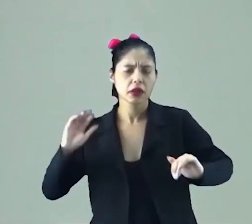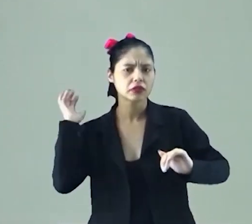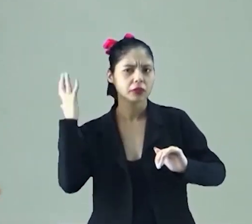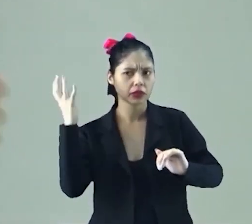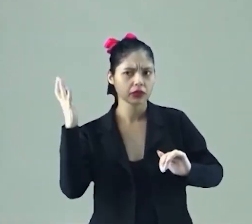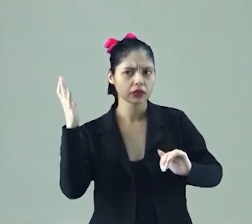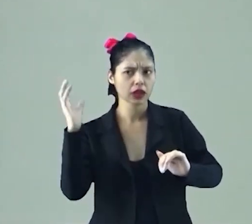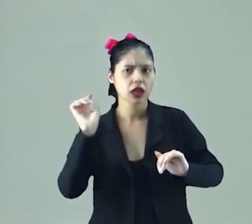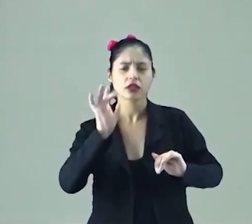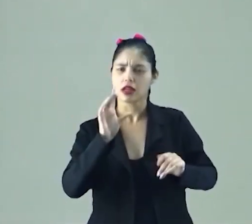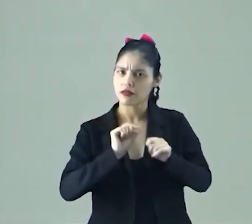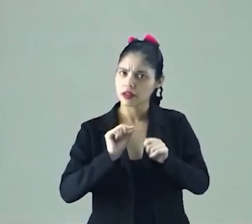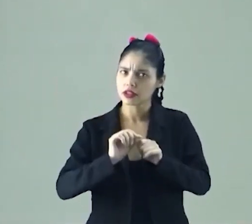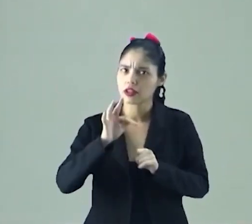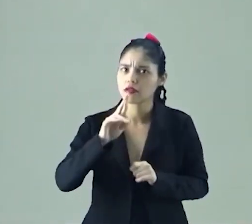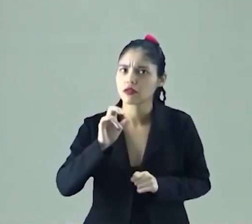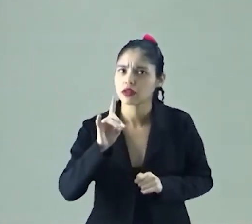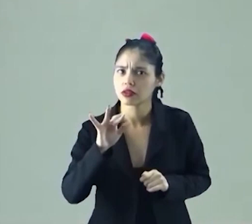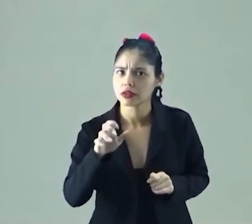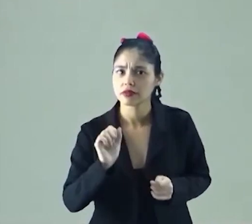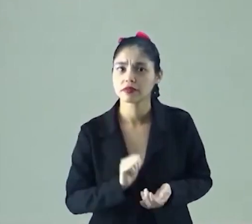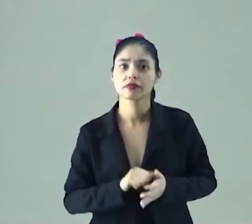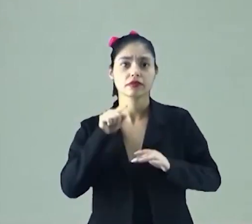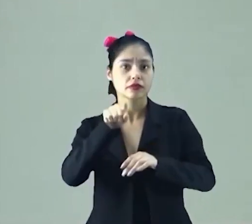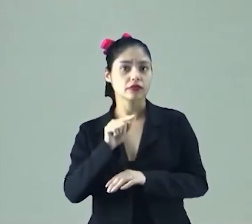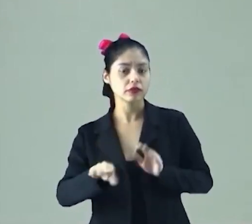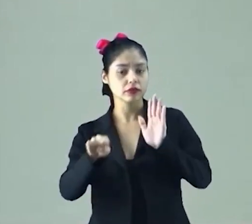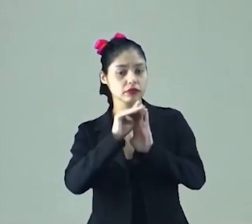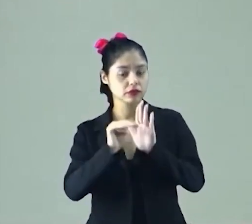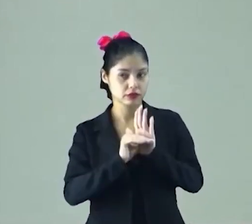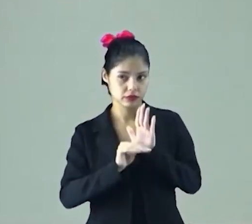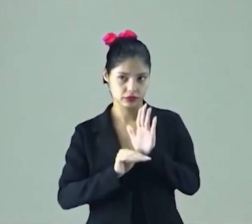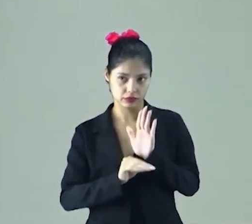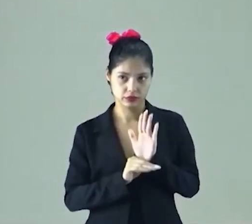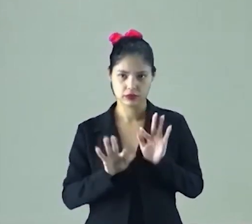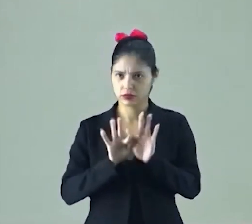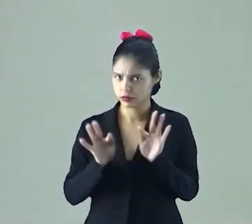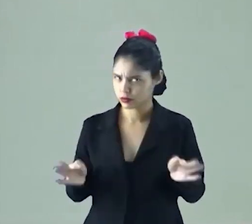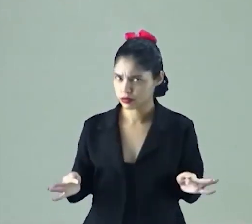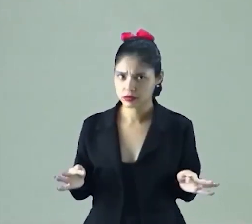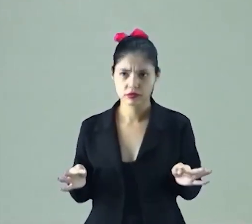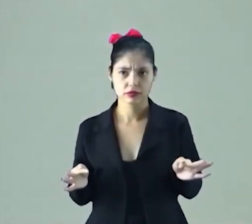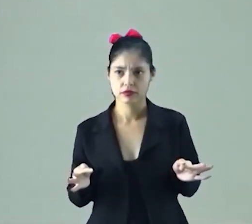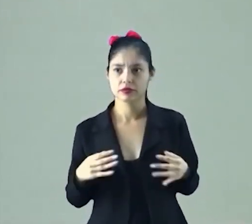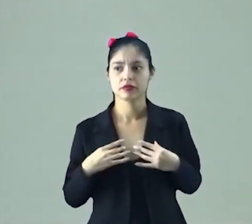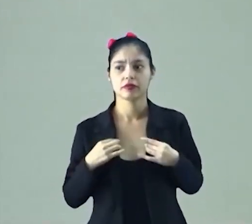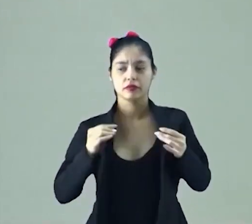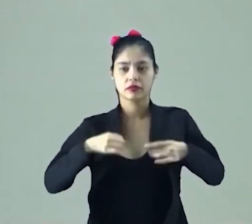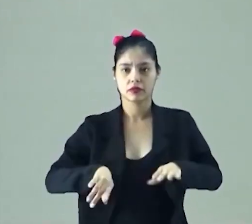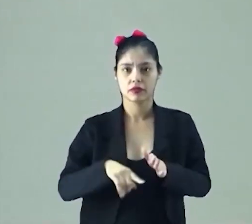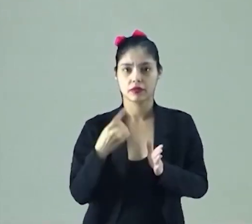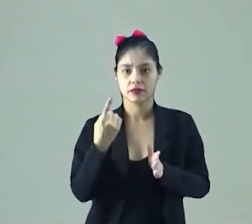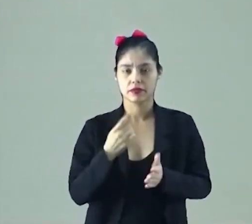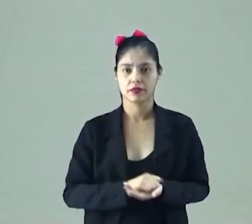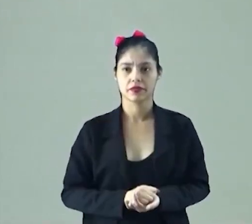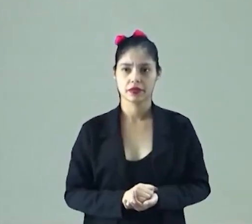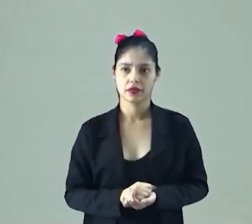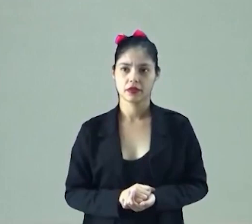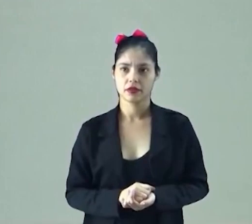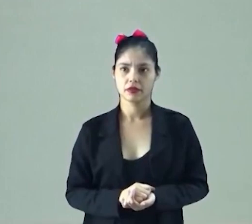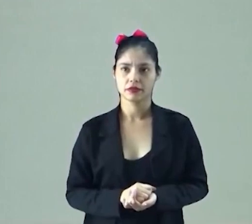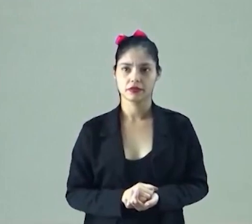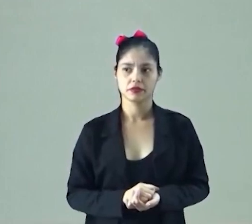de planta, sendo que elas fazem fotossíntese? Essa classificação é simplíssima. Primeiro porque as